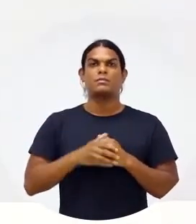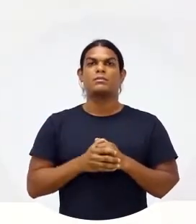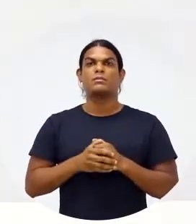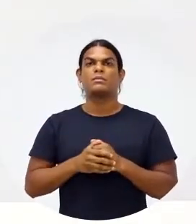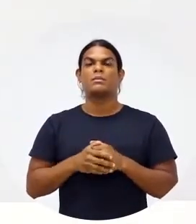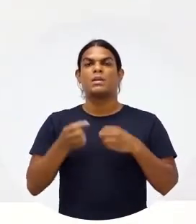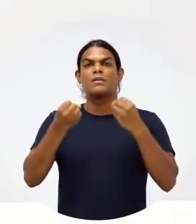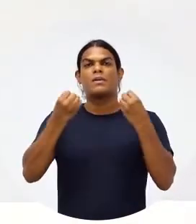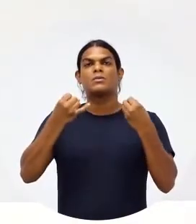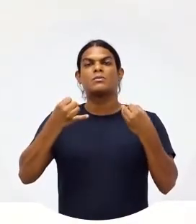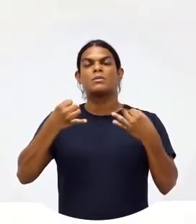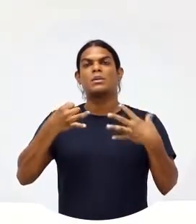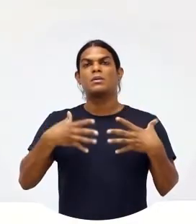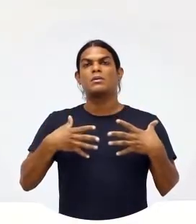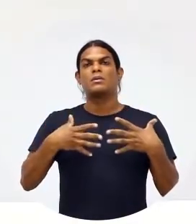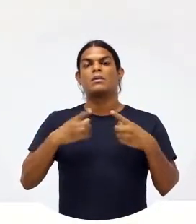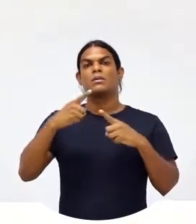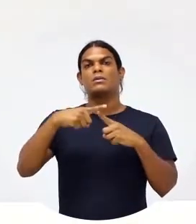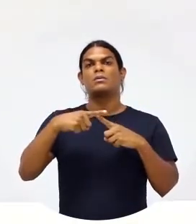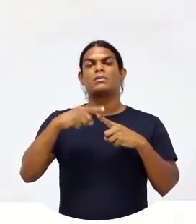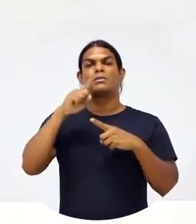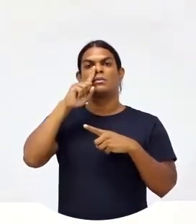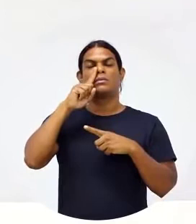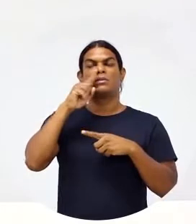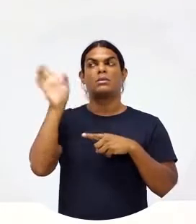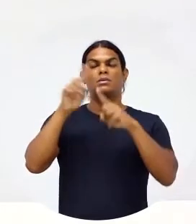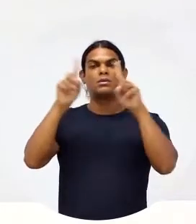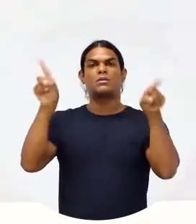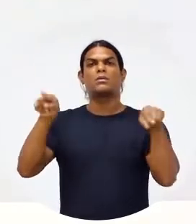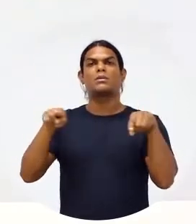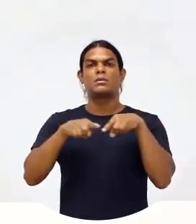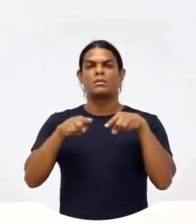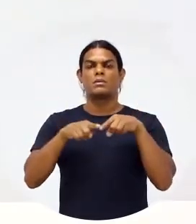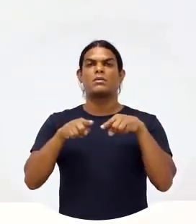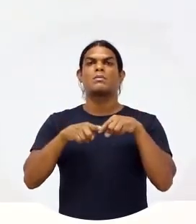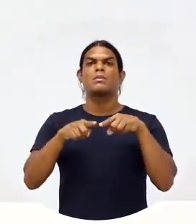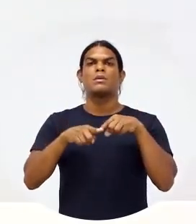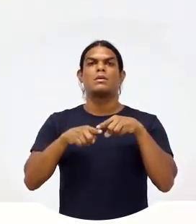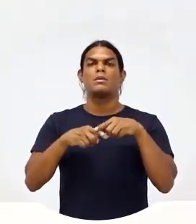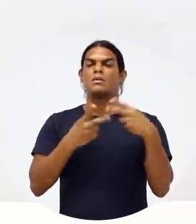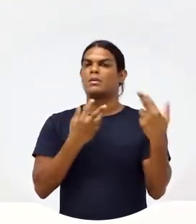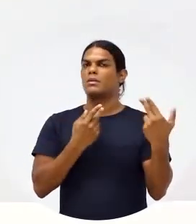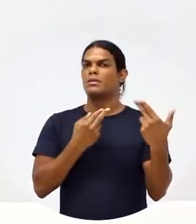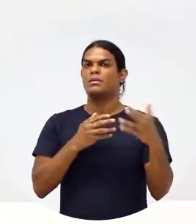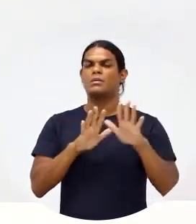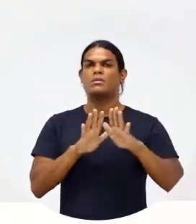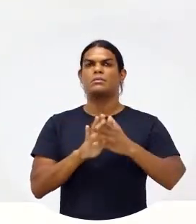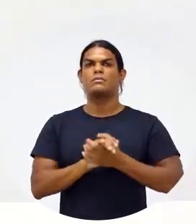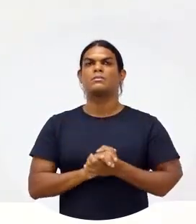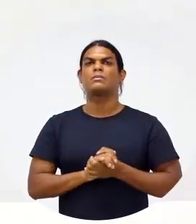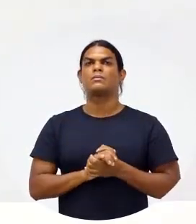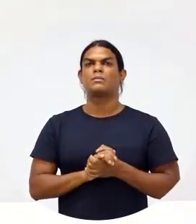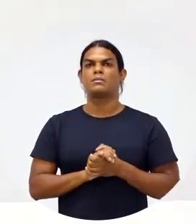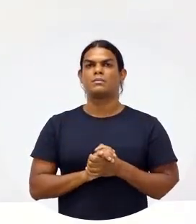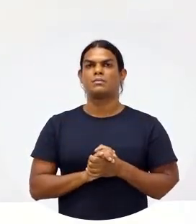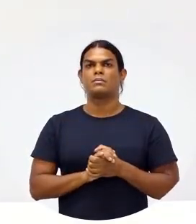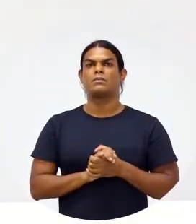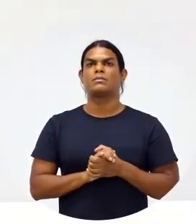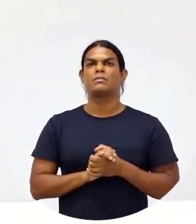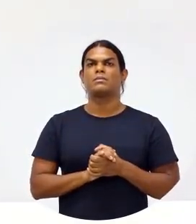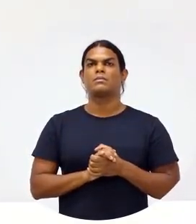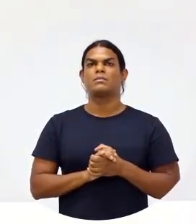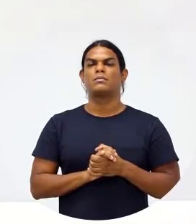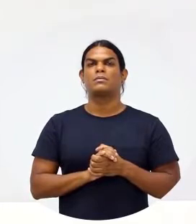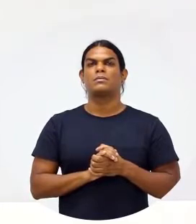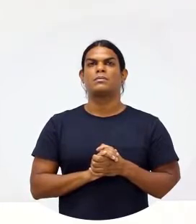dizer qual é a cor de cada risco. Essa tabela ela é padrão, tá certo? Então, o risco físico ele vai ser a cor verde, o risco químico